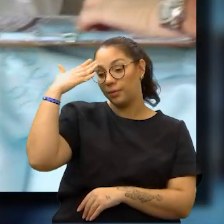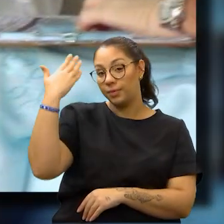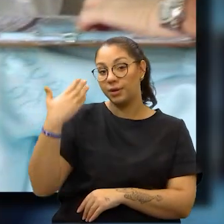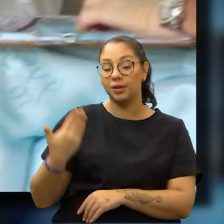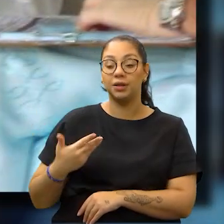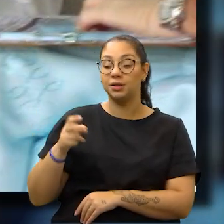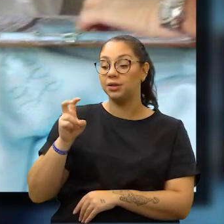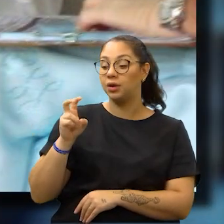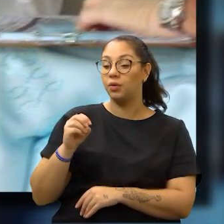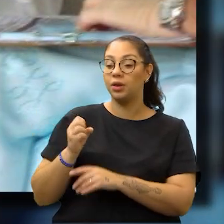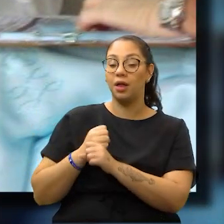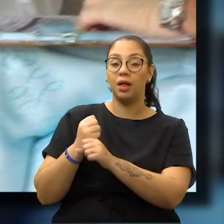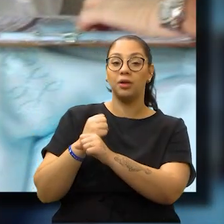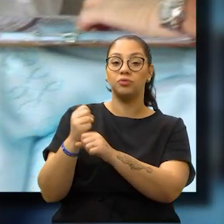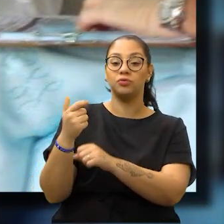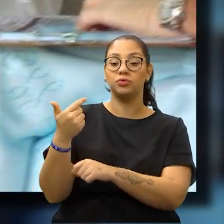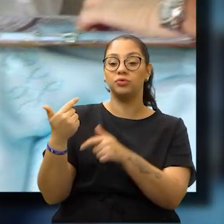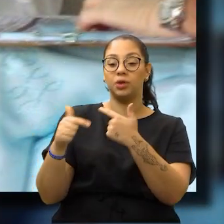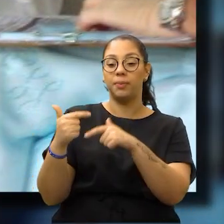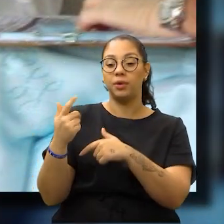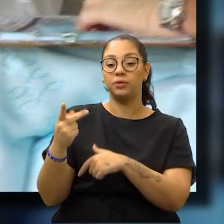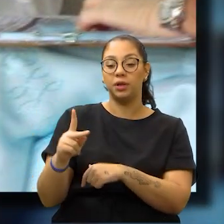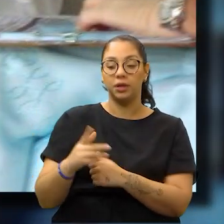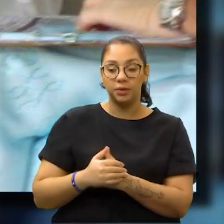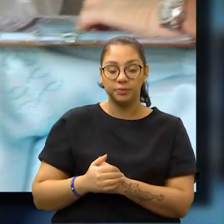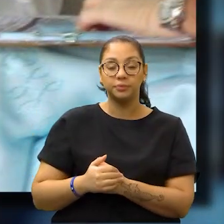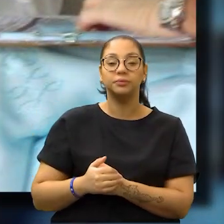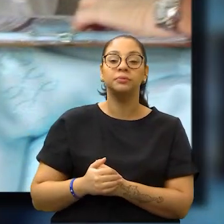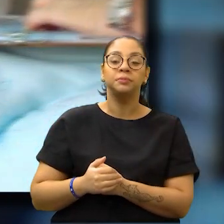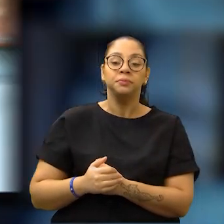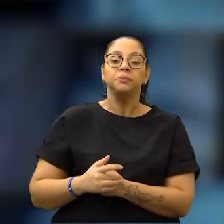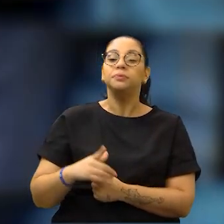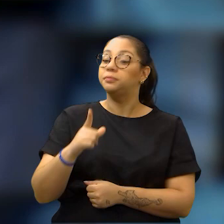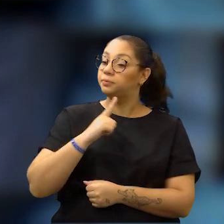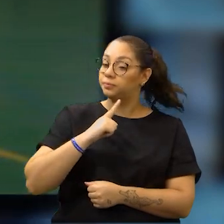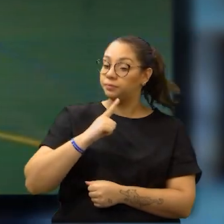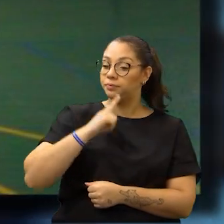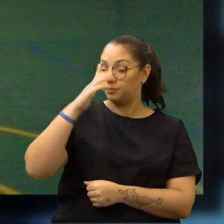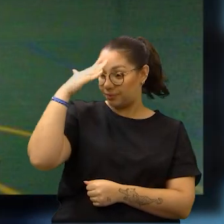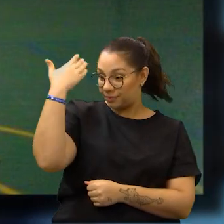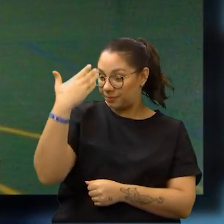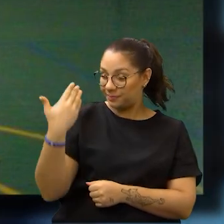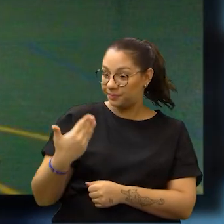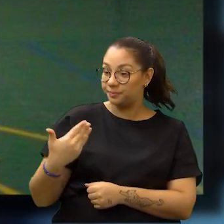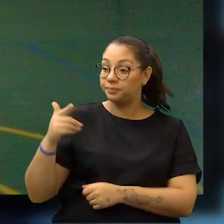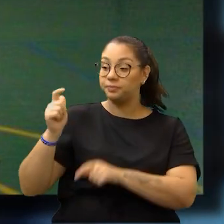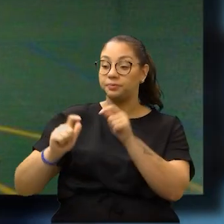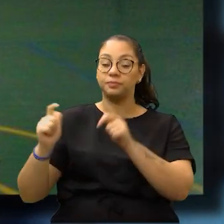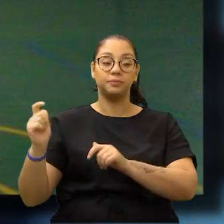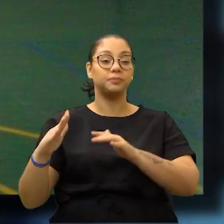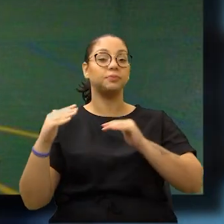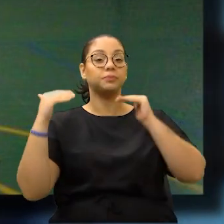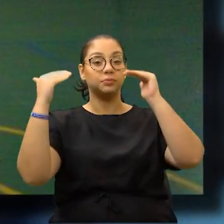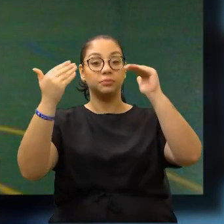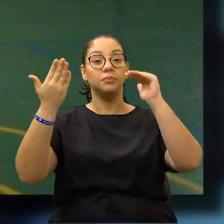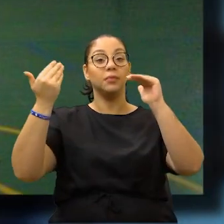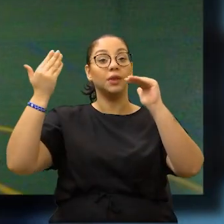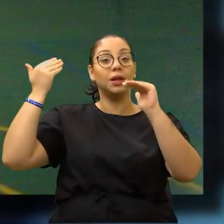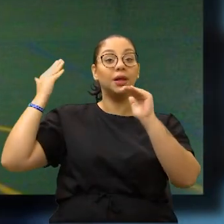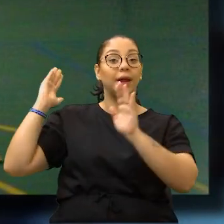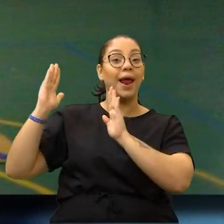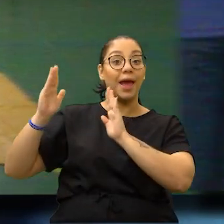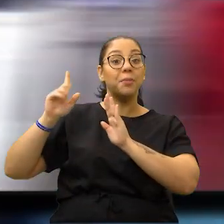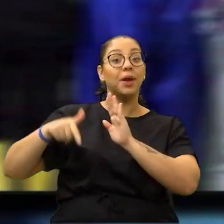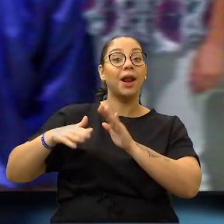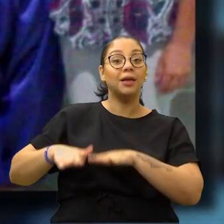homenageado 50 anos depois do trabalho dele. E aí ele recebeu a homenagem de adultos que tinham sido crianças, na